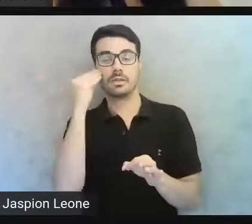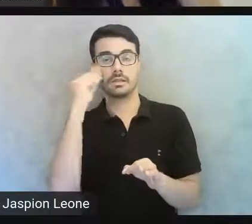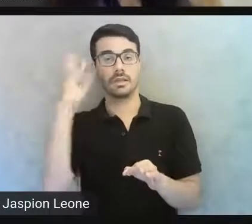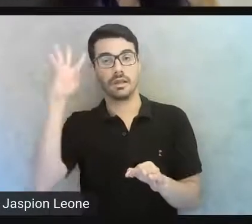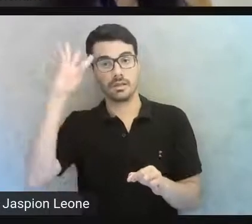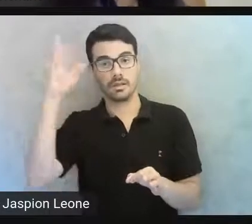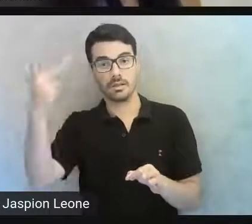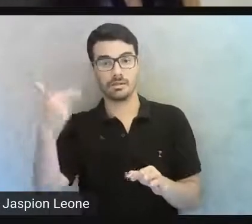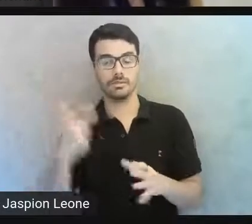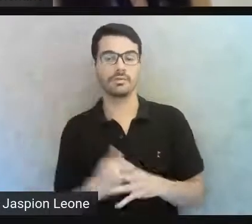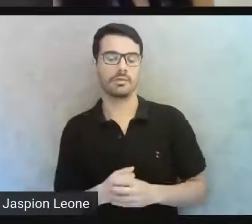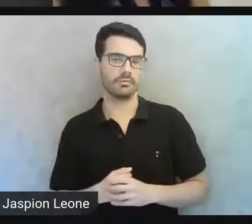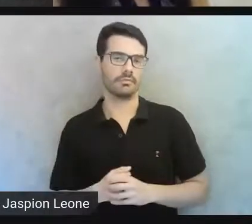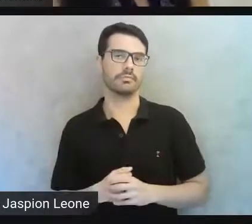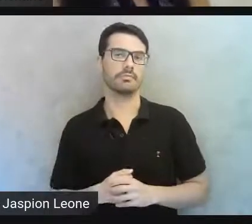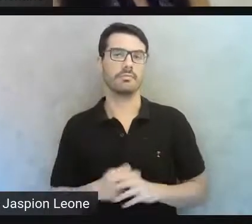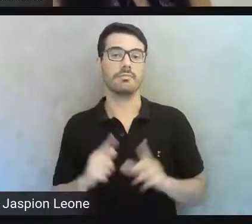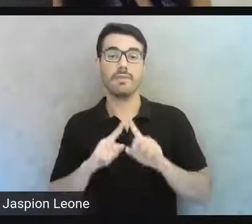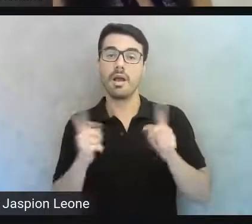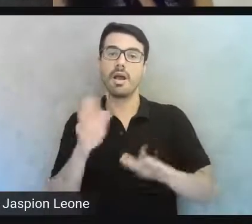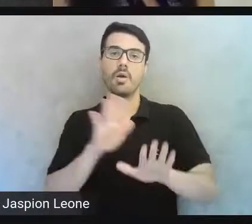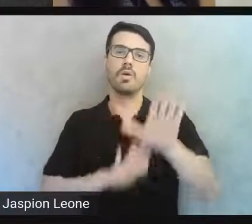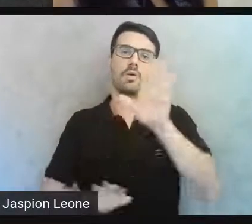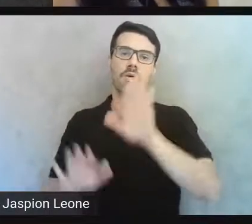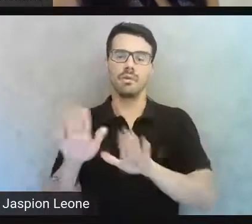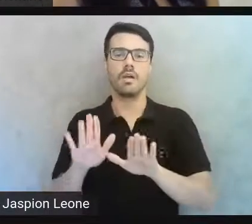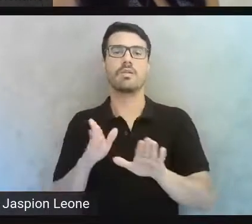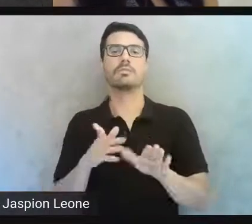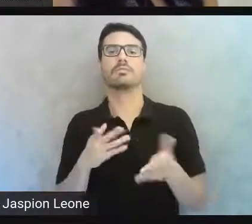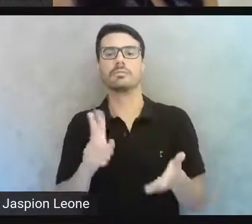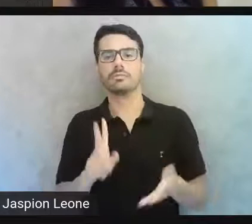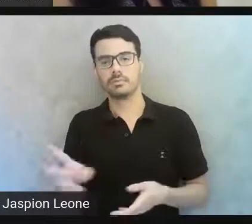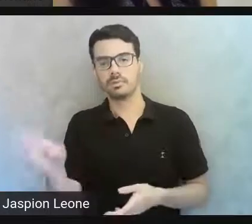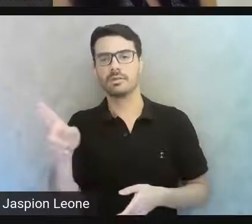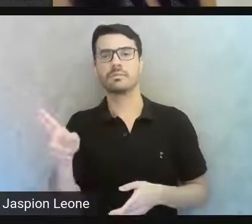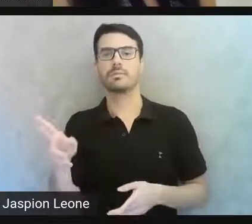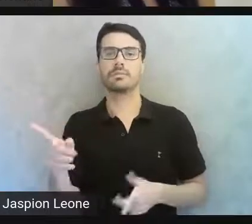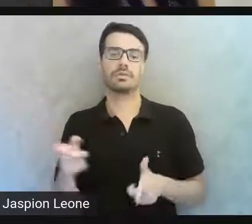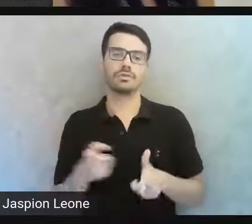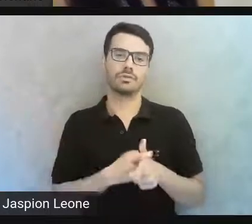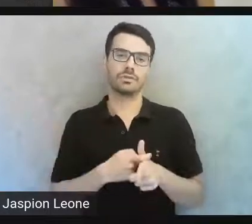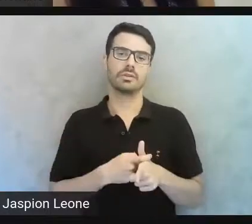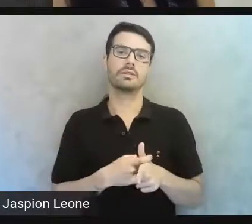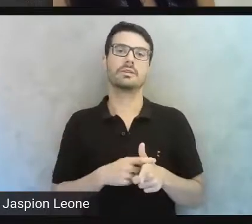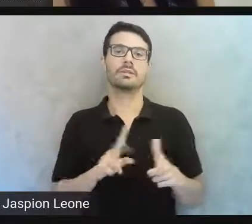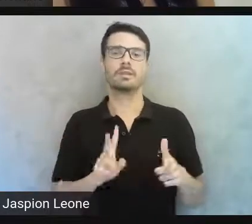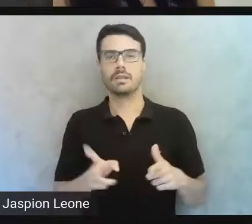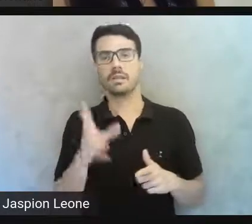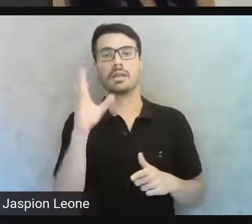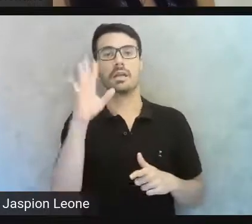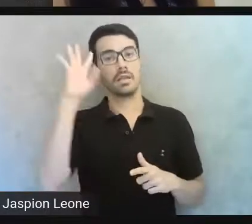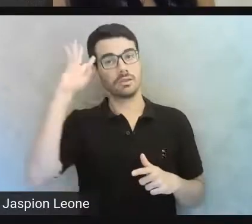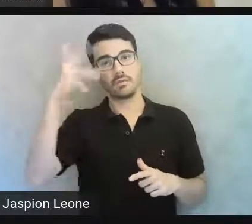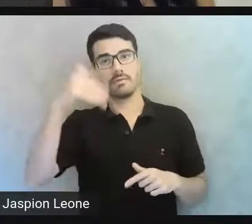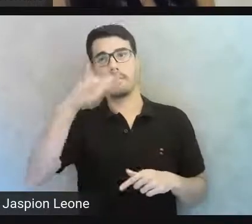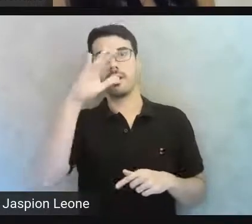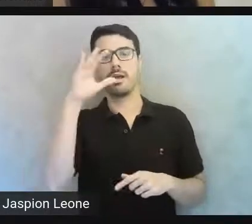essa situação. Mas, assim, muito cuidado, né? O recado que eu deixo para as pessoas em relação à dívida é muito cuidado, tente resolver o mais rápido possível,